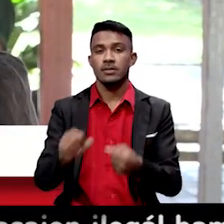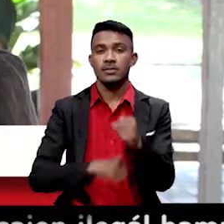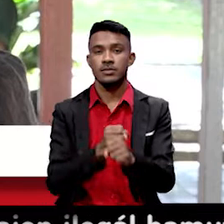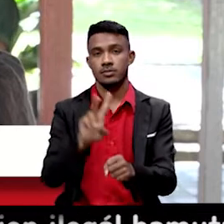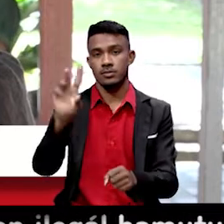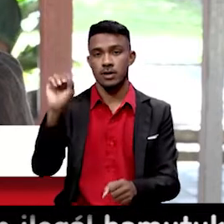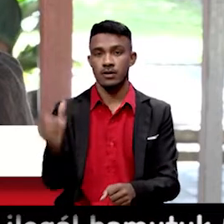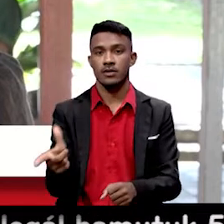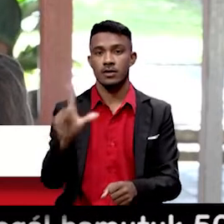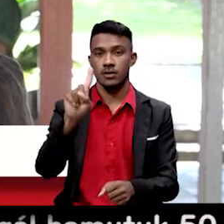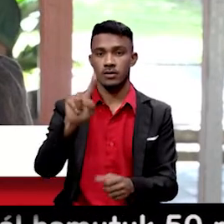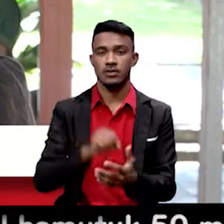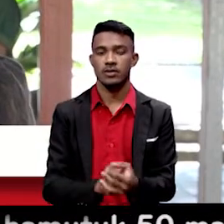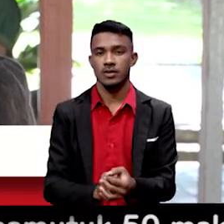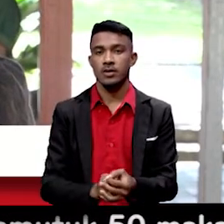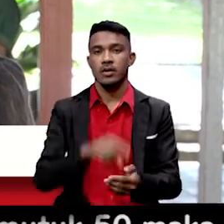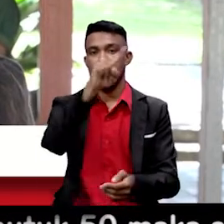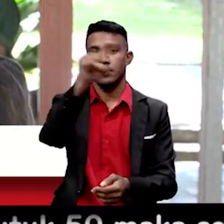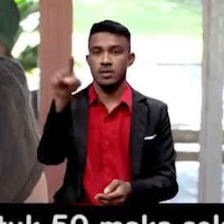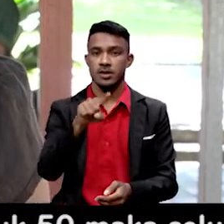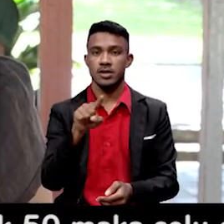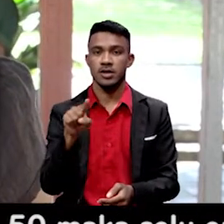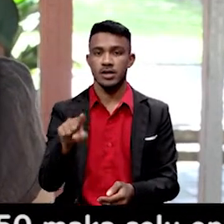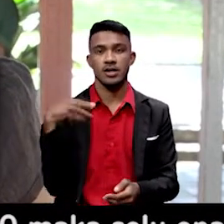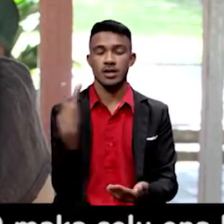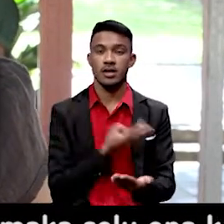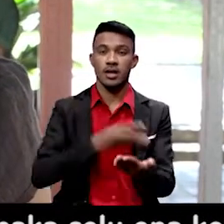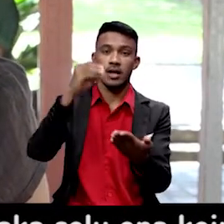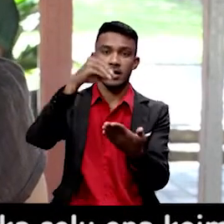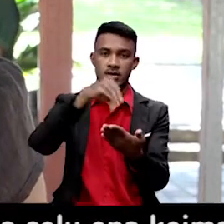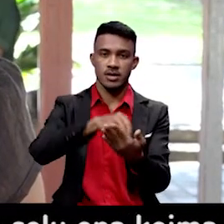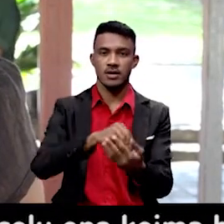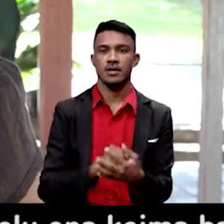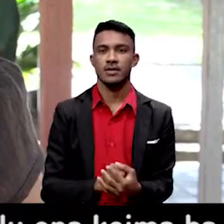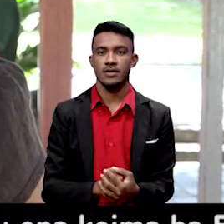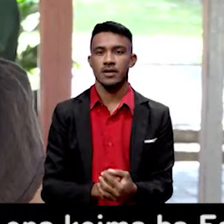2021 né percentagem ainda não está alcança né